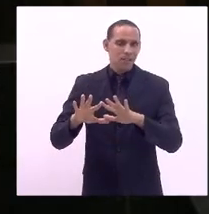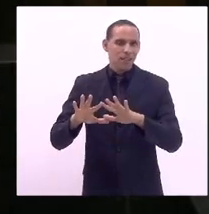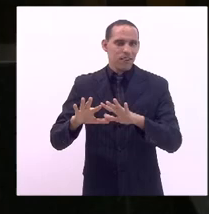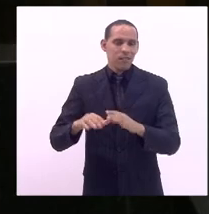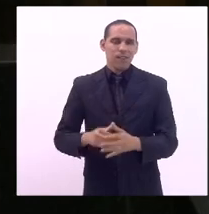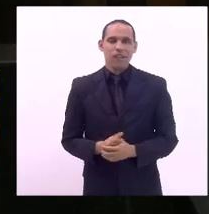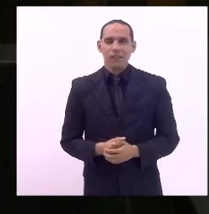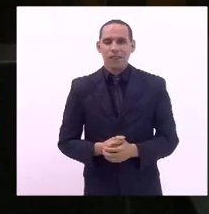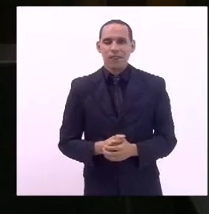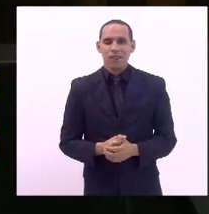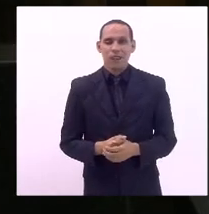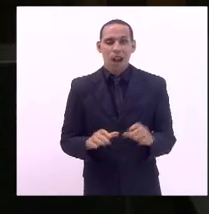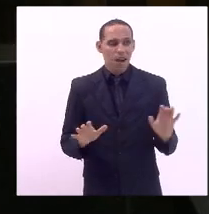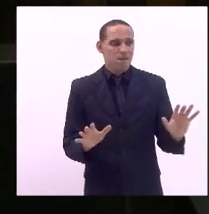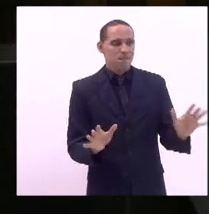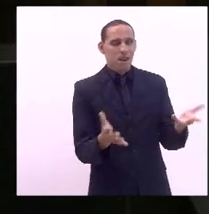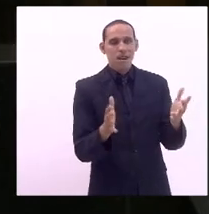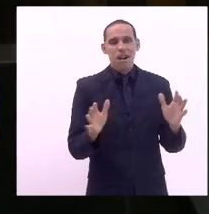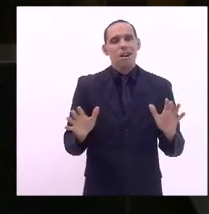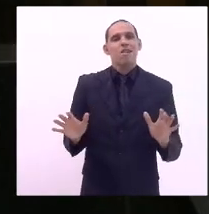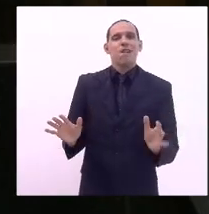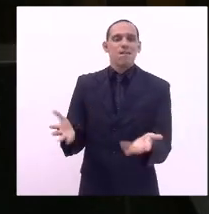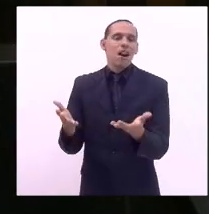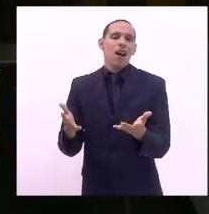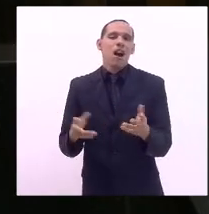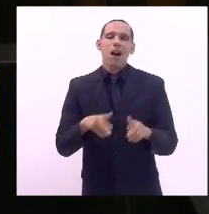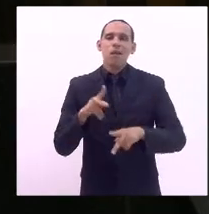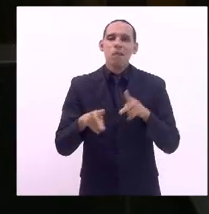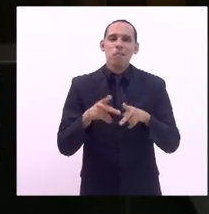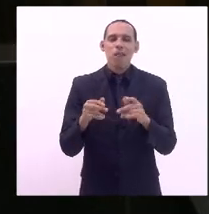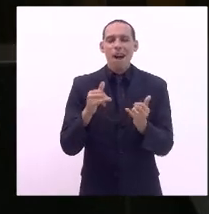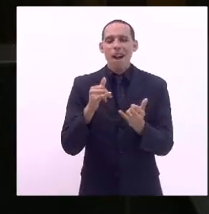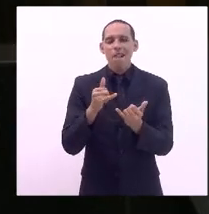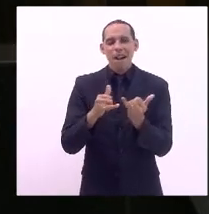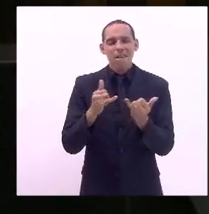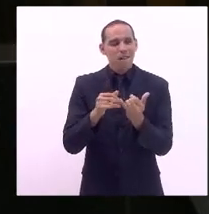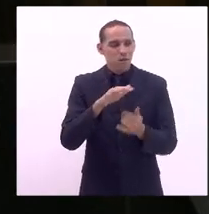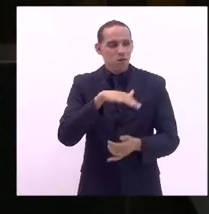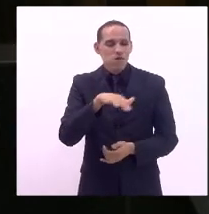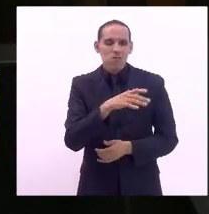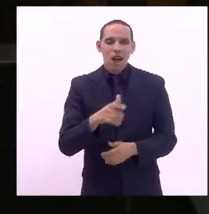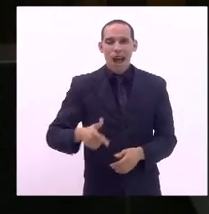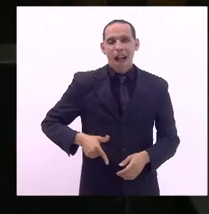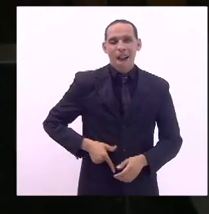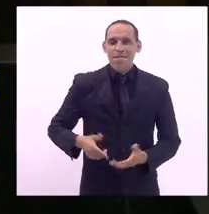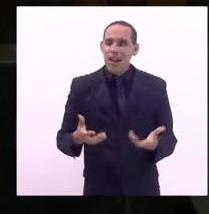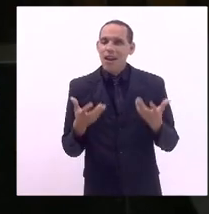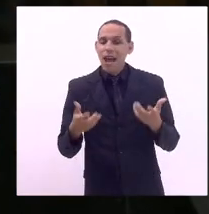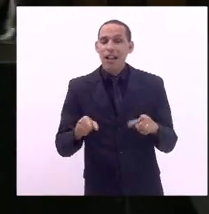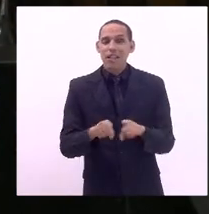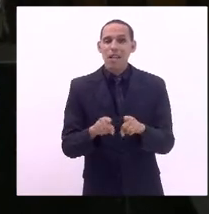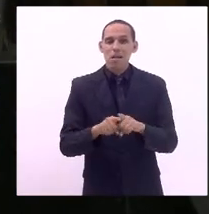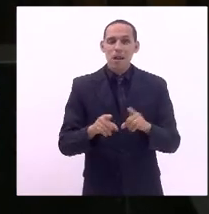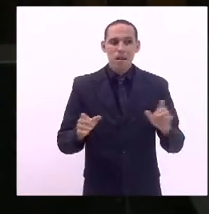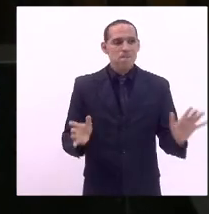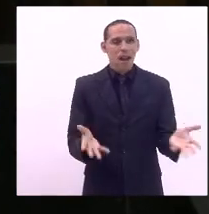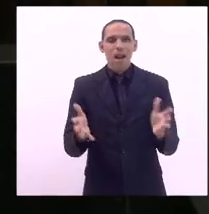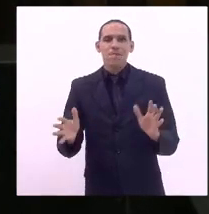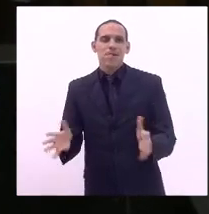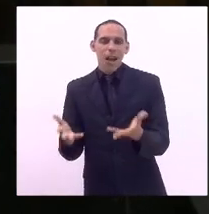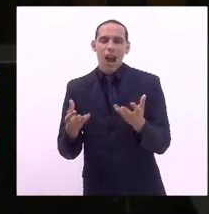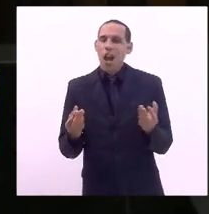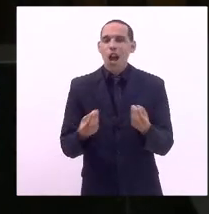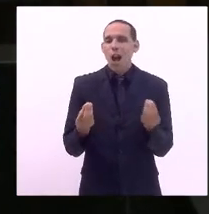que estimula com que uma parcela da população queira se armar e seja mobilizada através